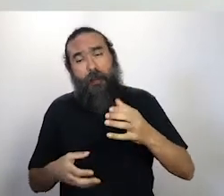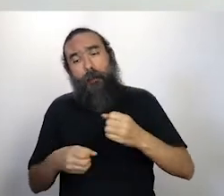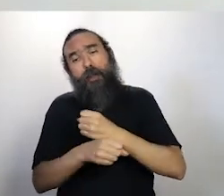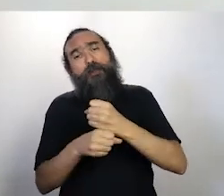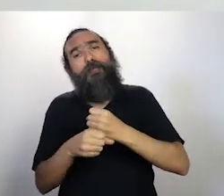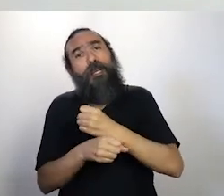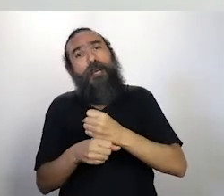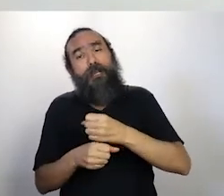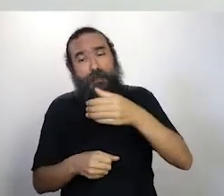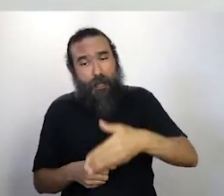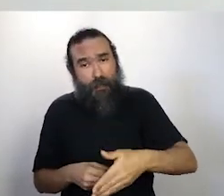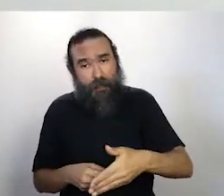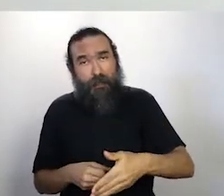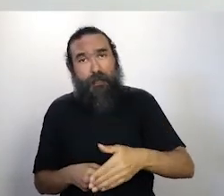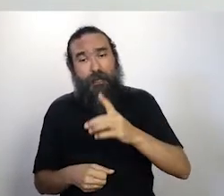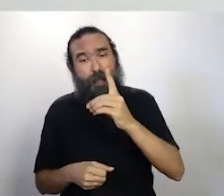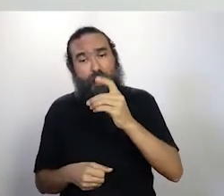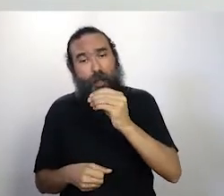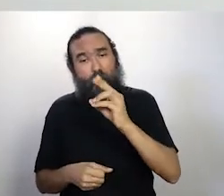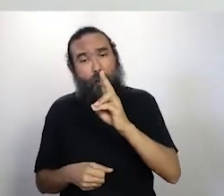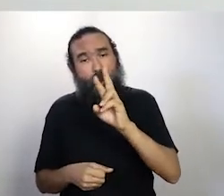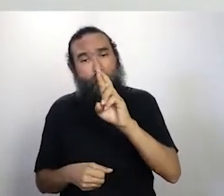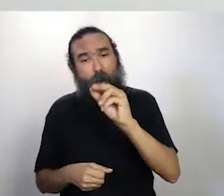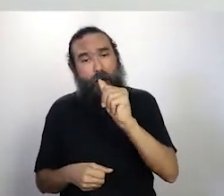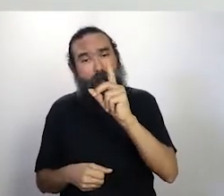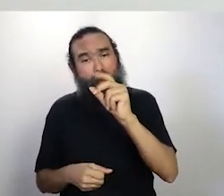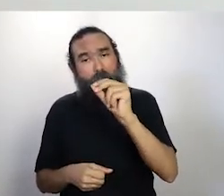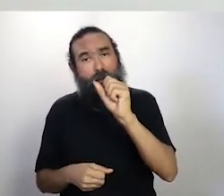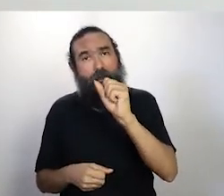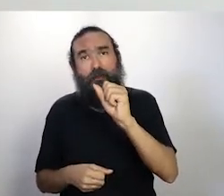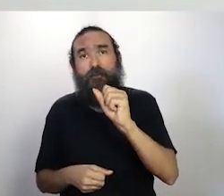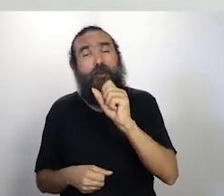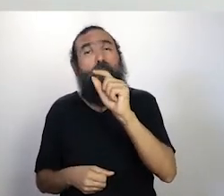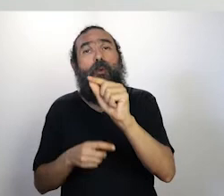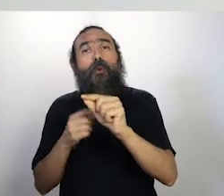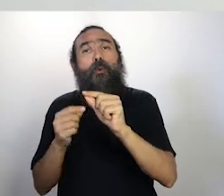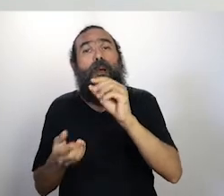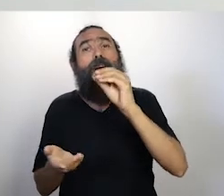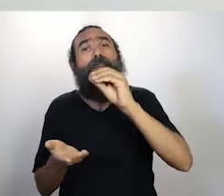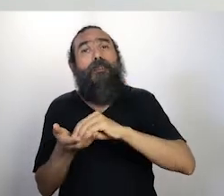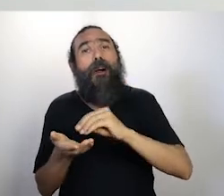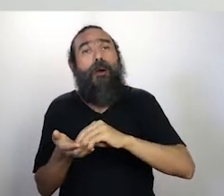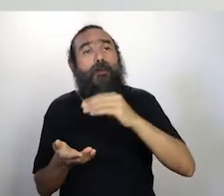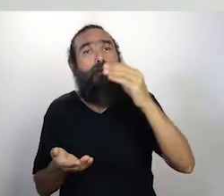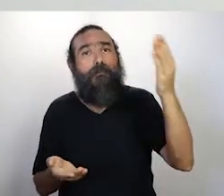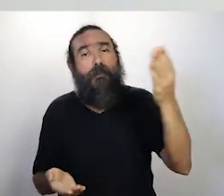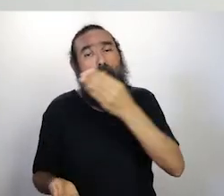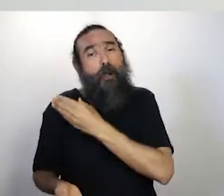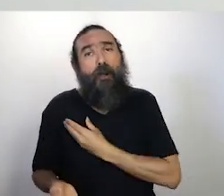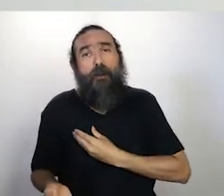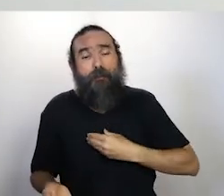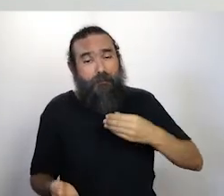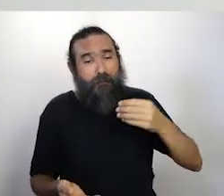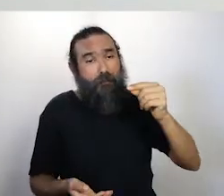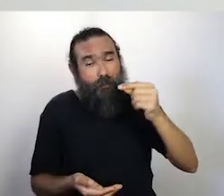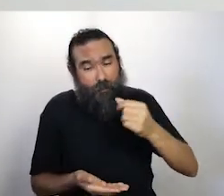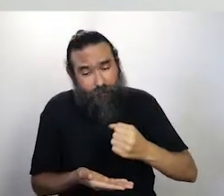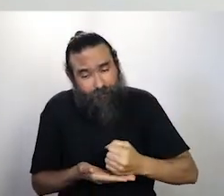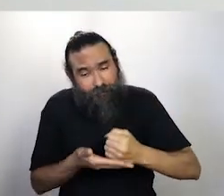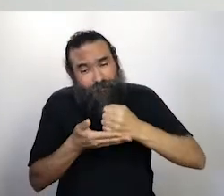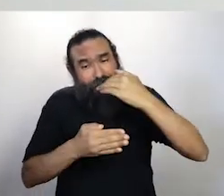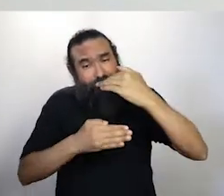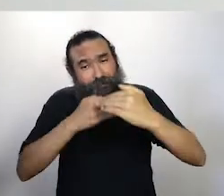região, principalmente aqui na região de Dourados. Então, assim, você não investir na educação dentro dos territórios indígenas,